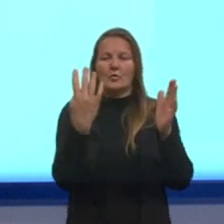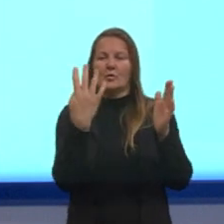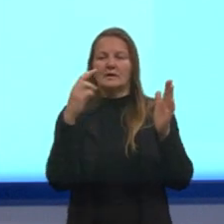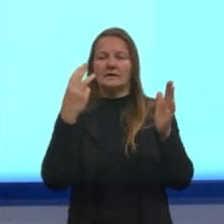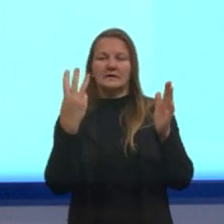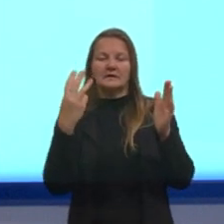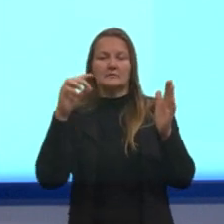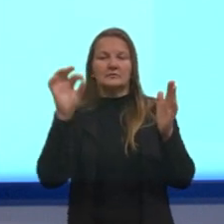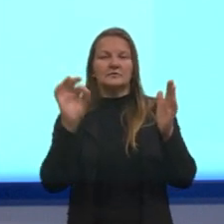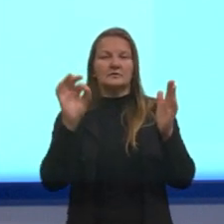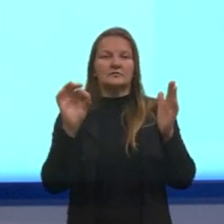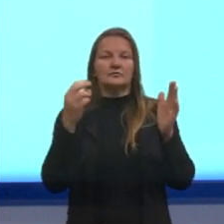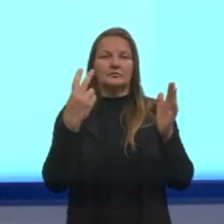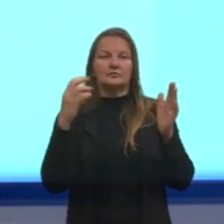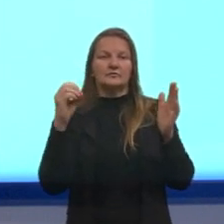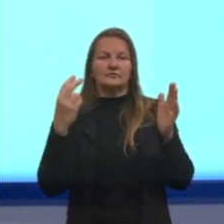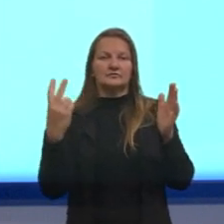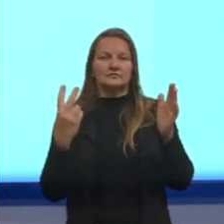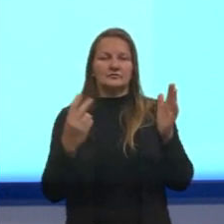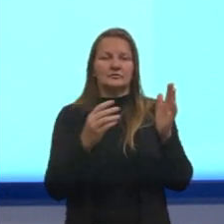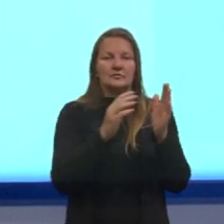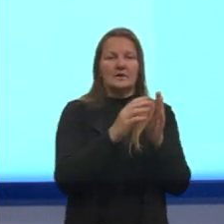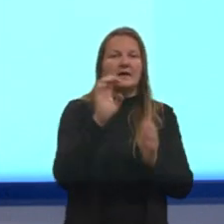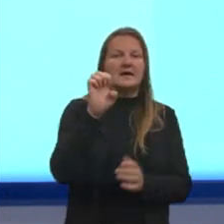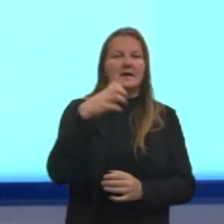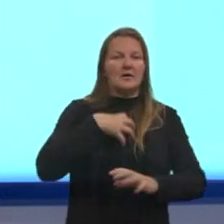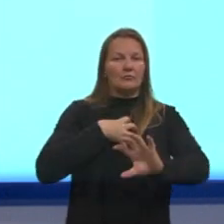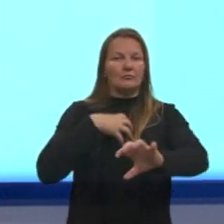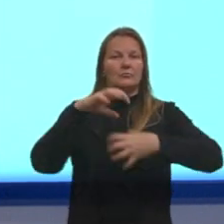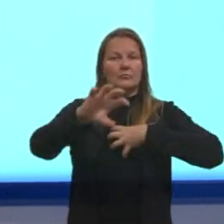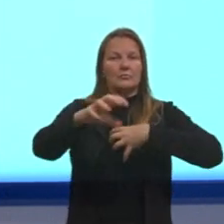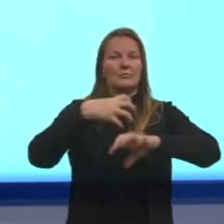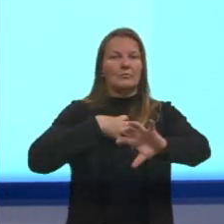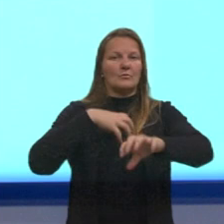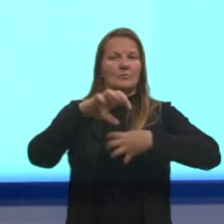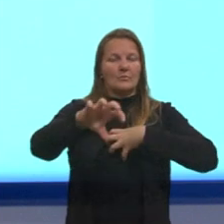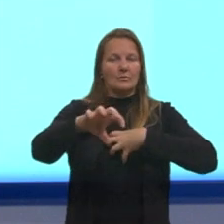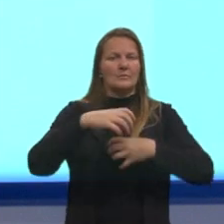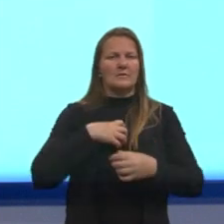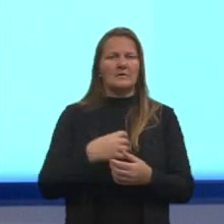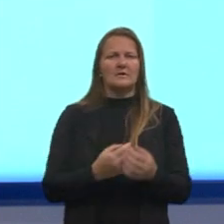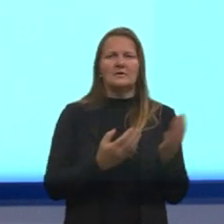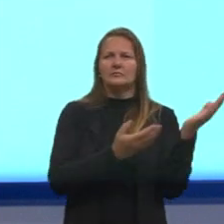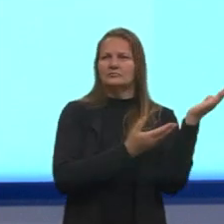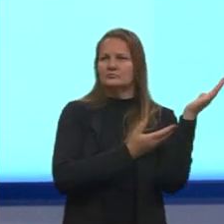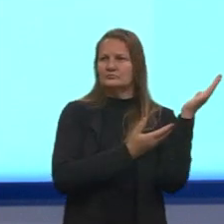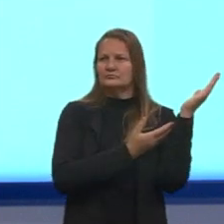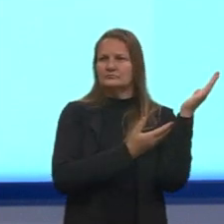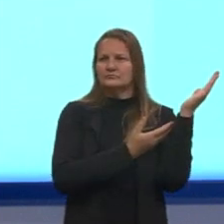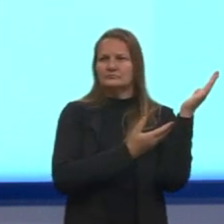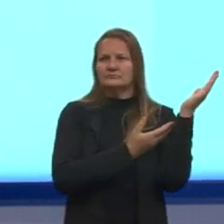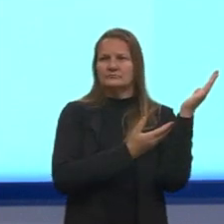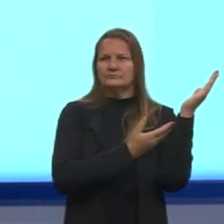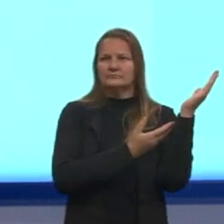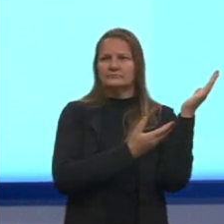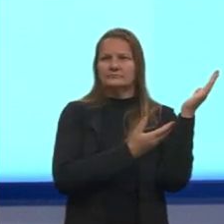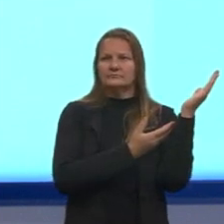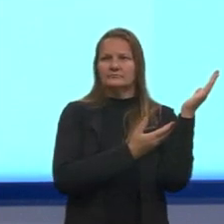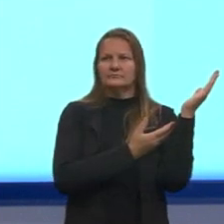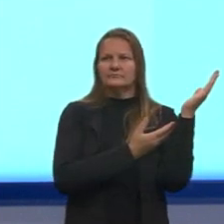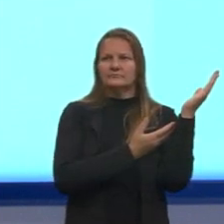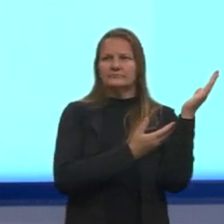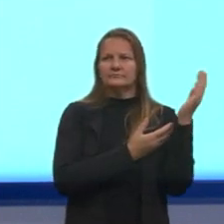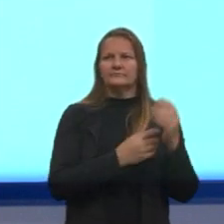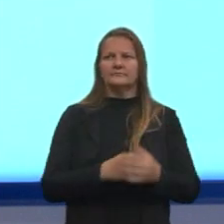43,3% 2021 a empatia 27,3% em 2019 41,8% em